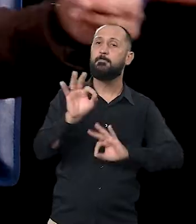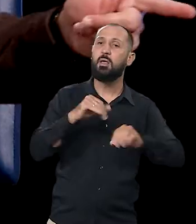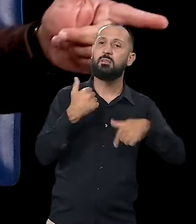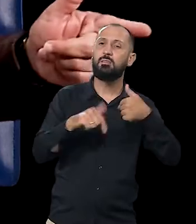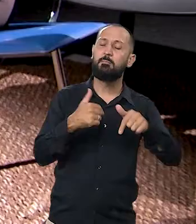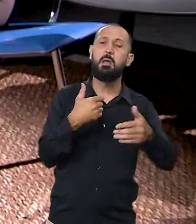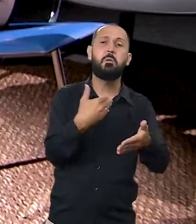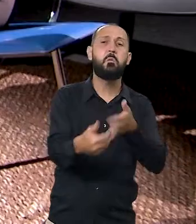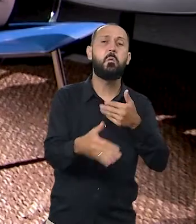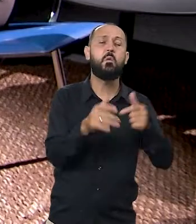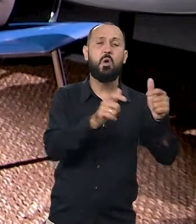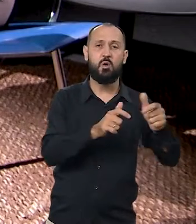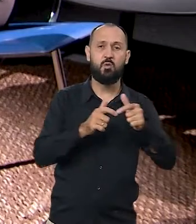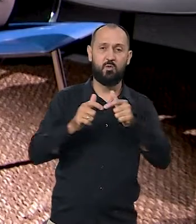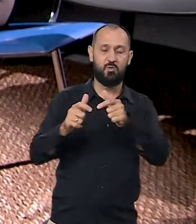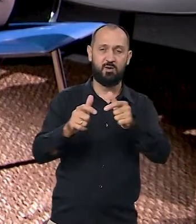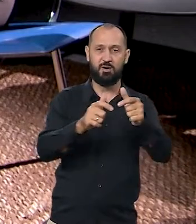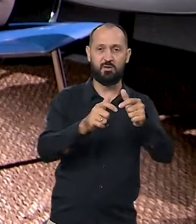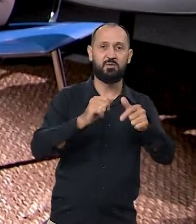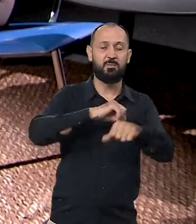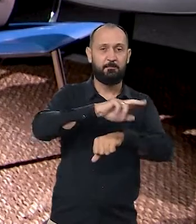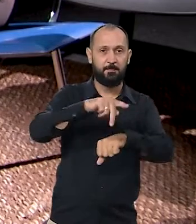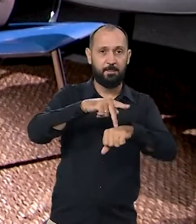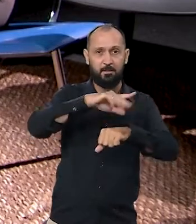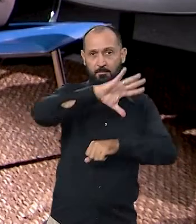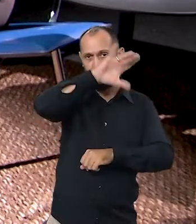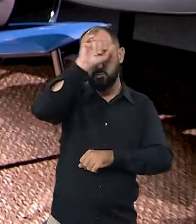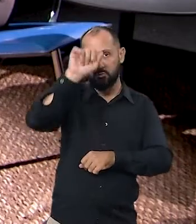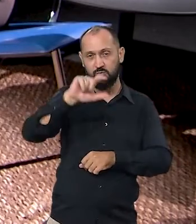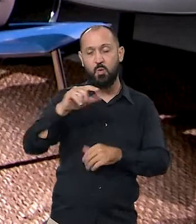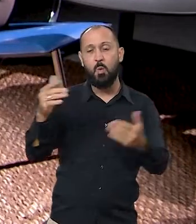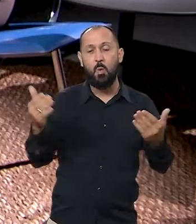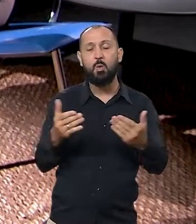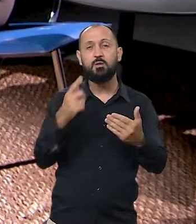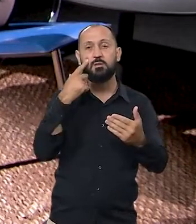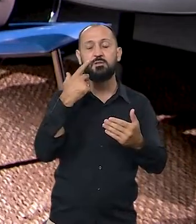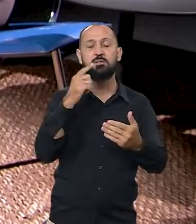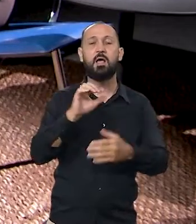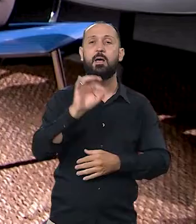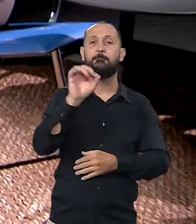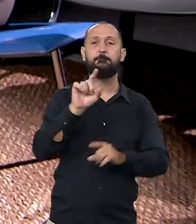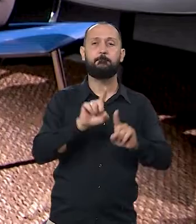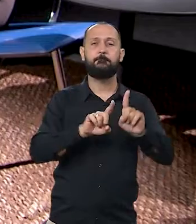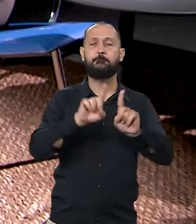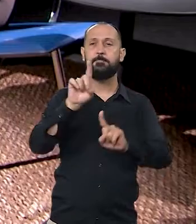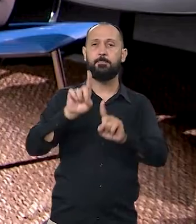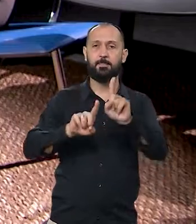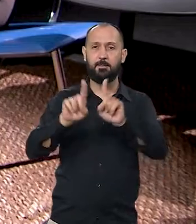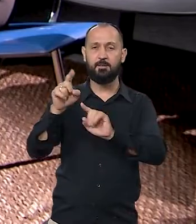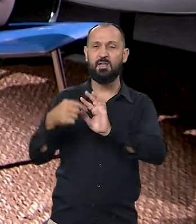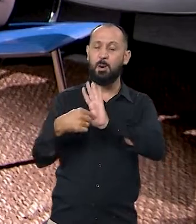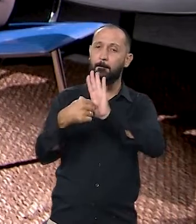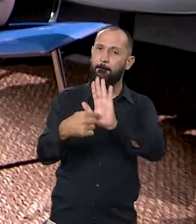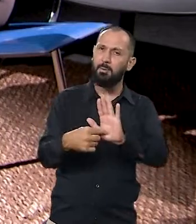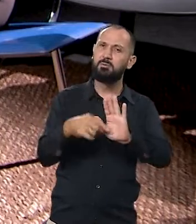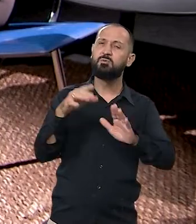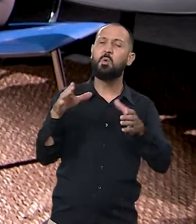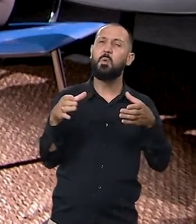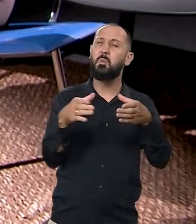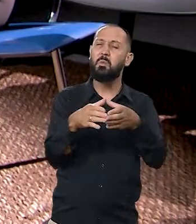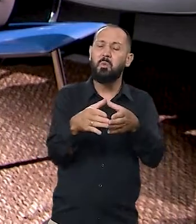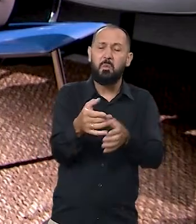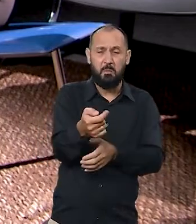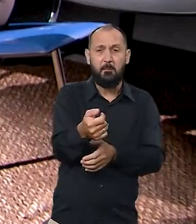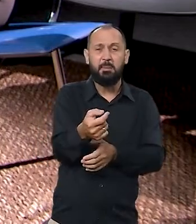são profissionais que estão preparados para atuar em qualquer unidade da federação. Mato Grosso do Sul hoje, os indicadores que o